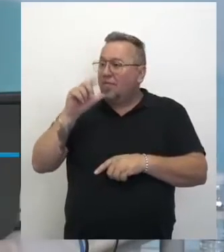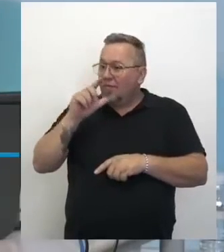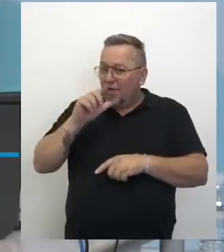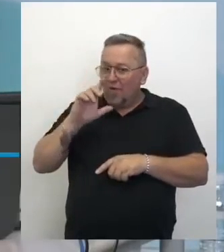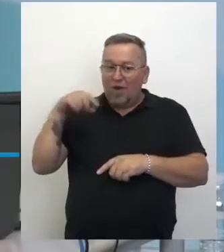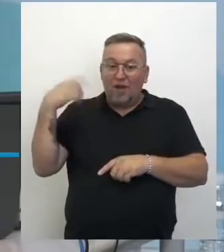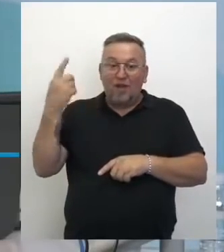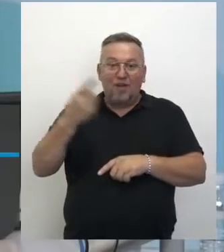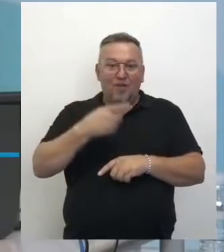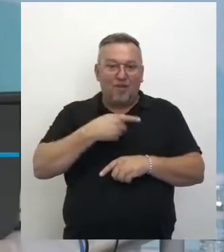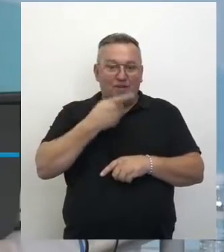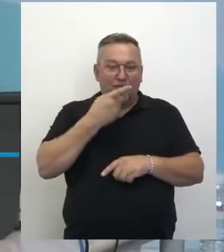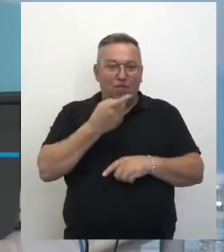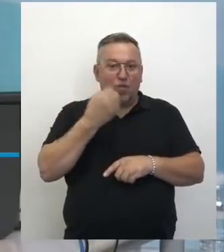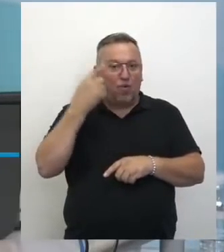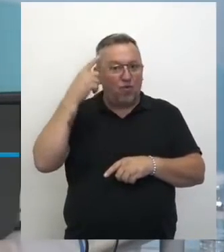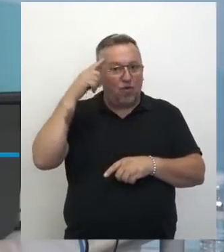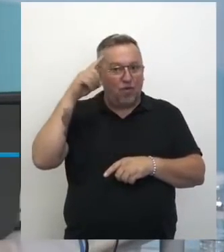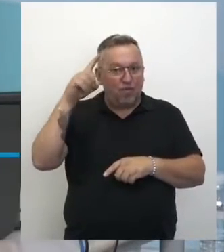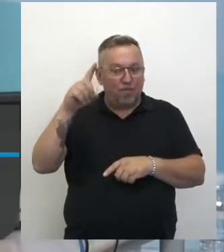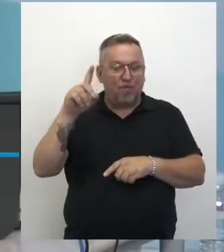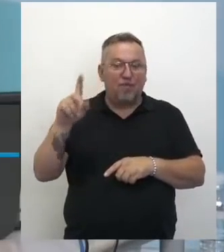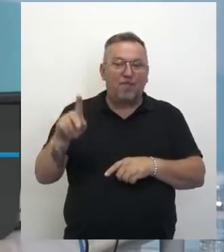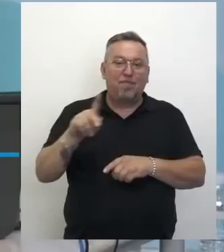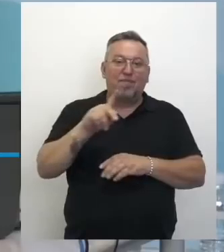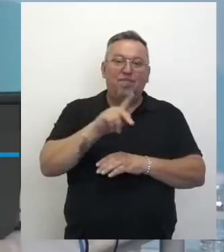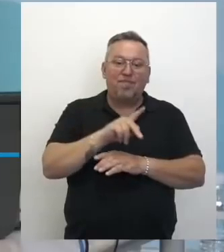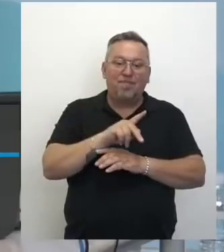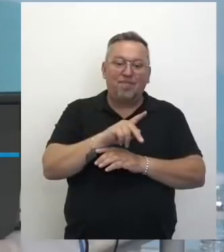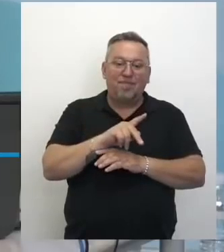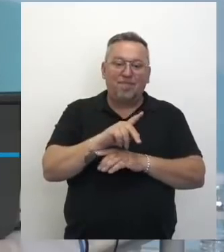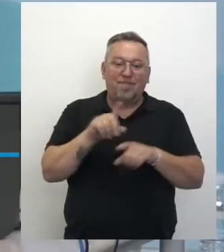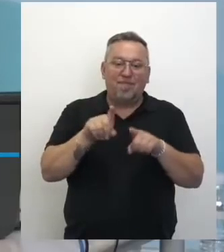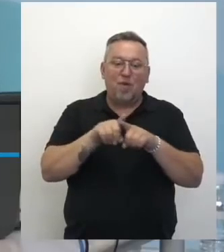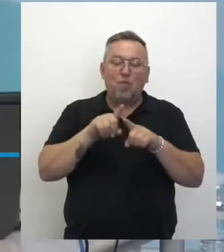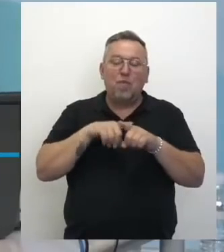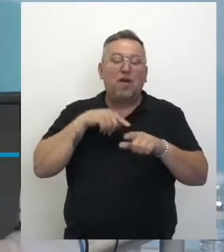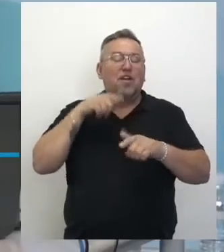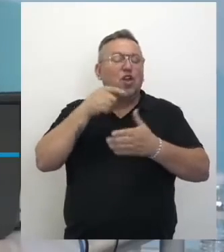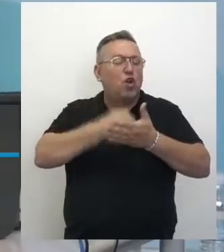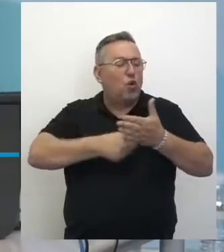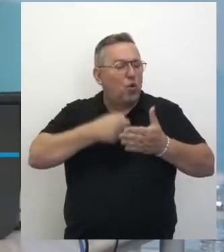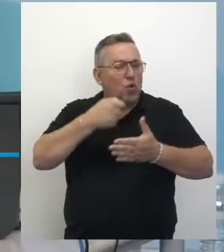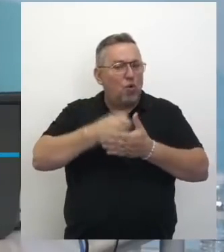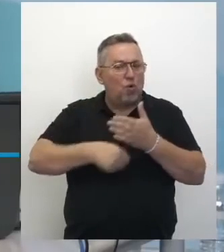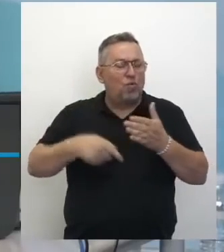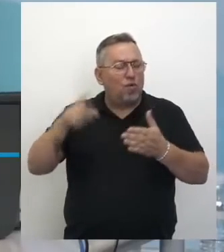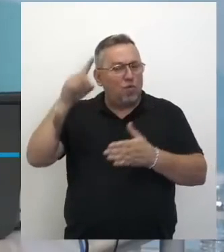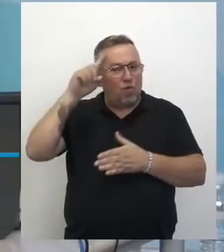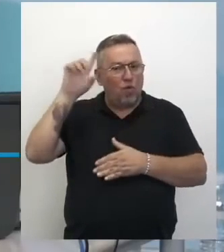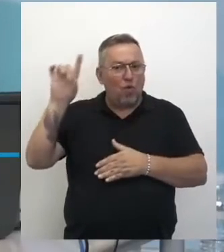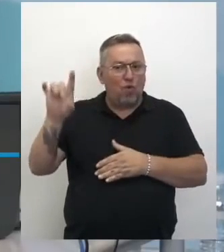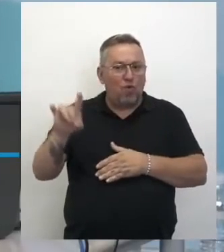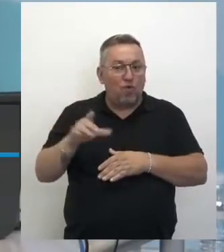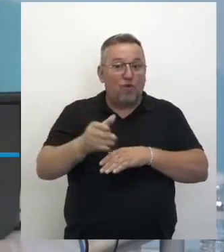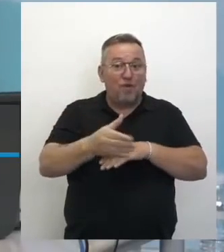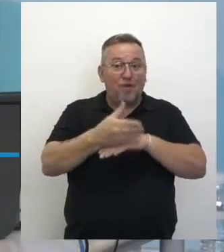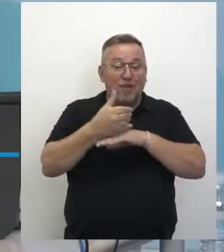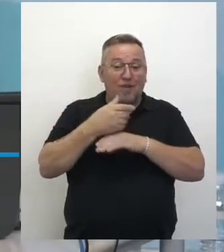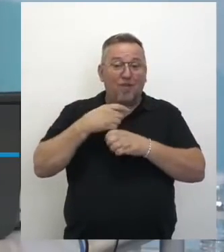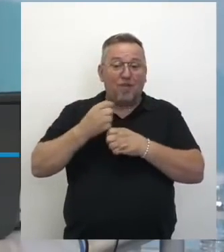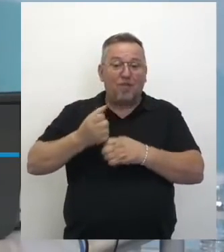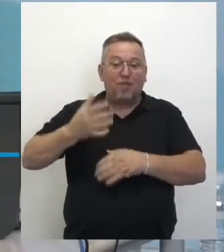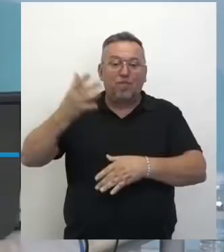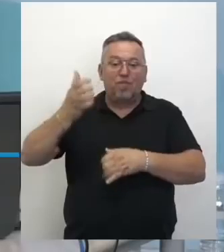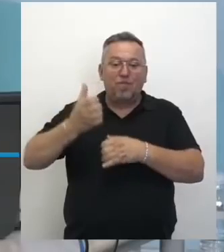enquanto nós vamos desejar um bom dia para os professores, guerreiros e parceiros que desde cedo já estão no